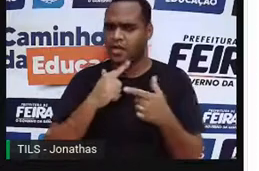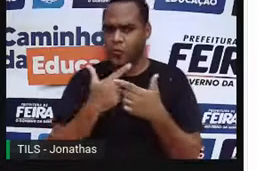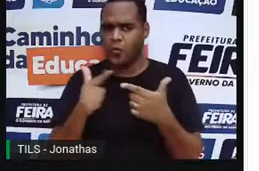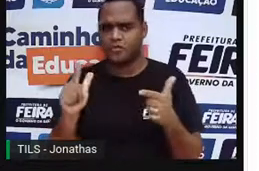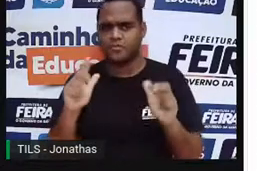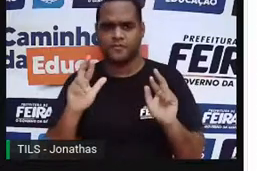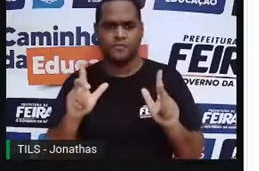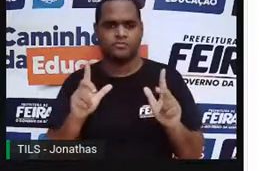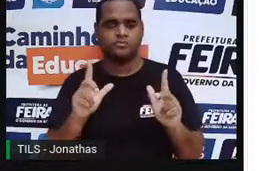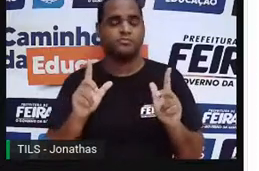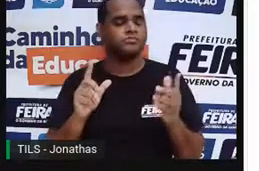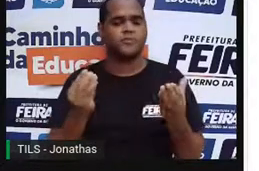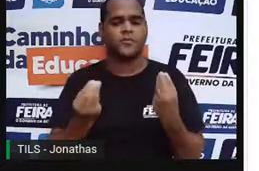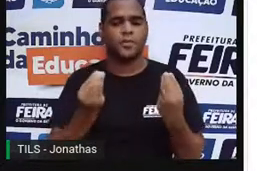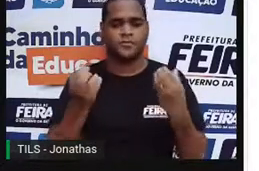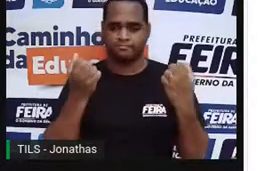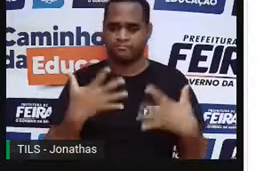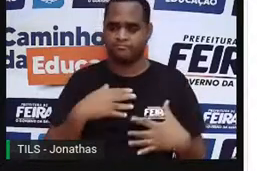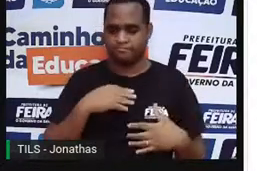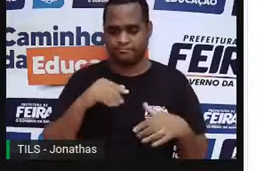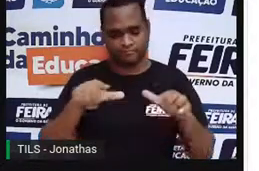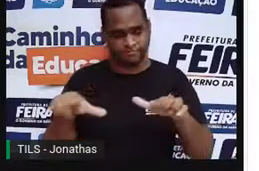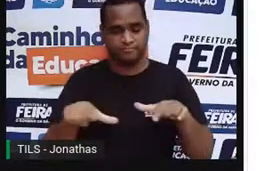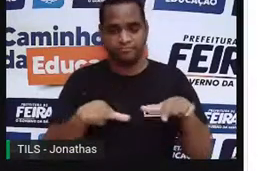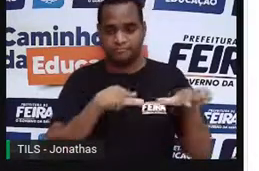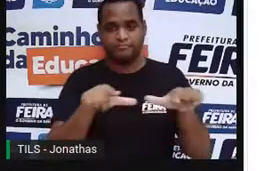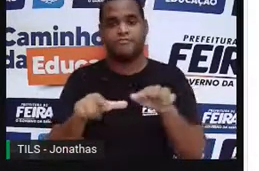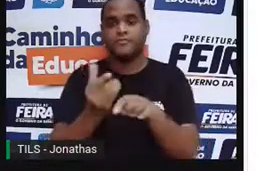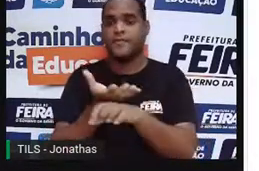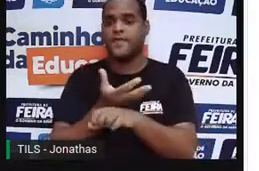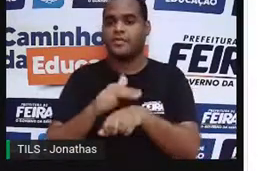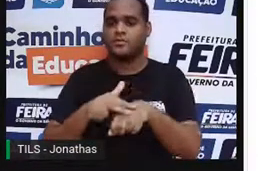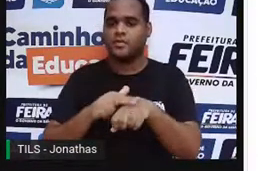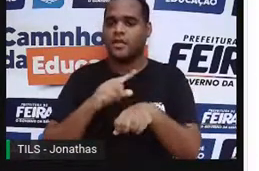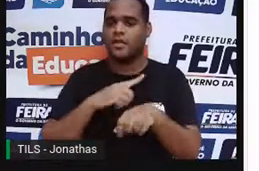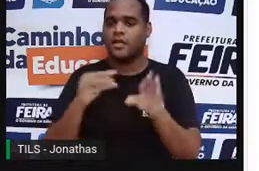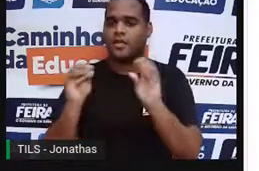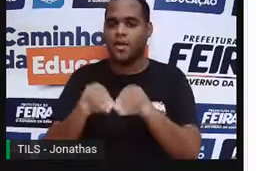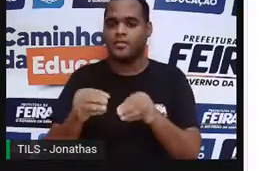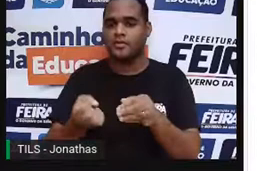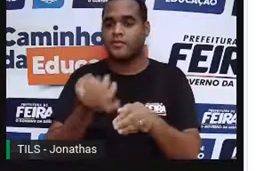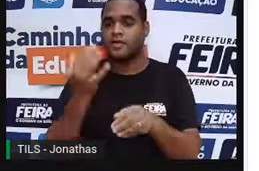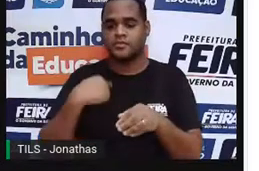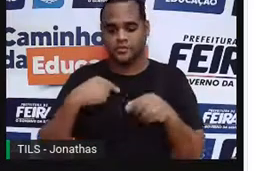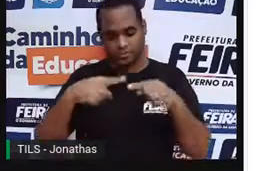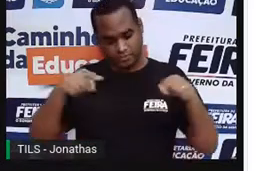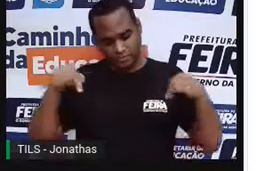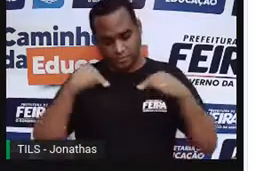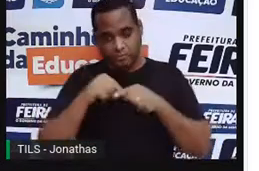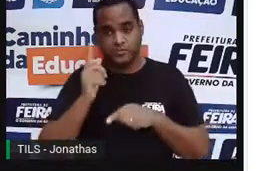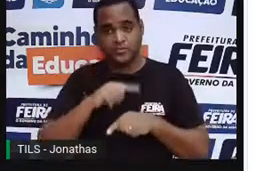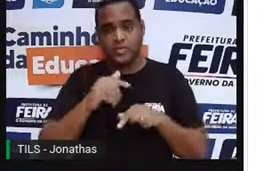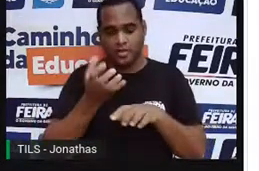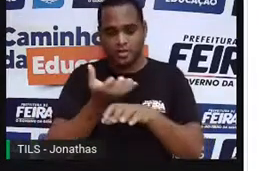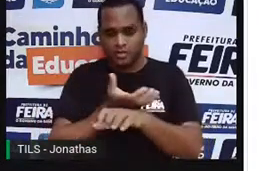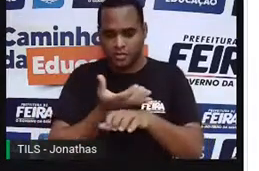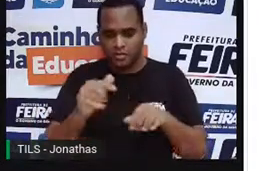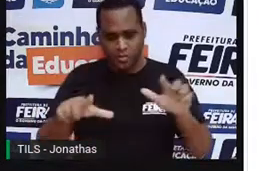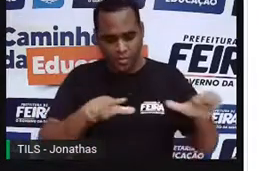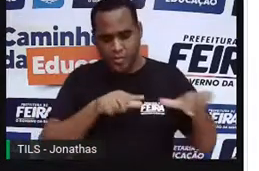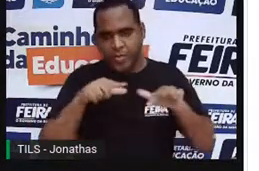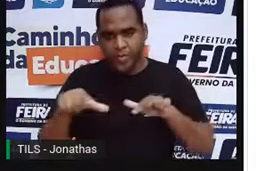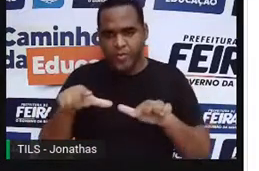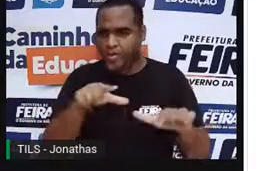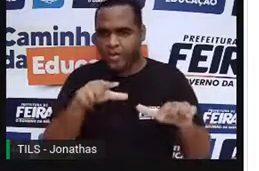ser feita dessa maneira aqui ó quantas placas de grama vão caber dentro daquele terreno para cobrir o chão do terreno